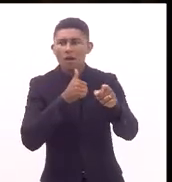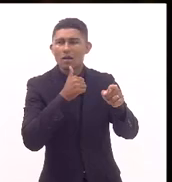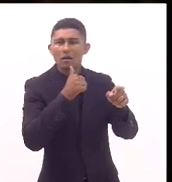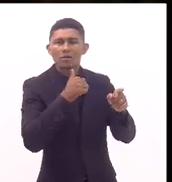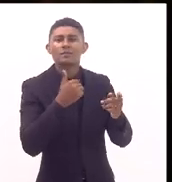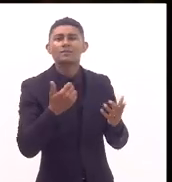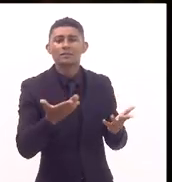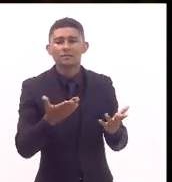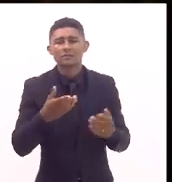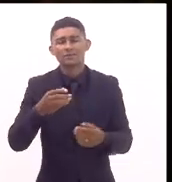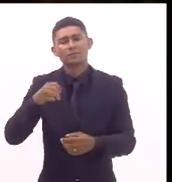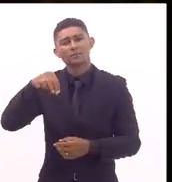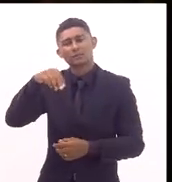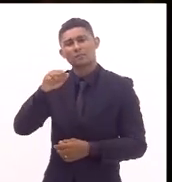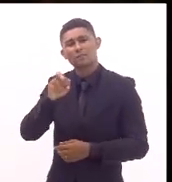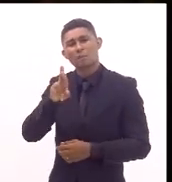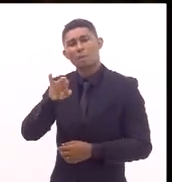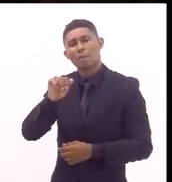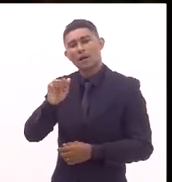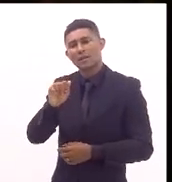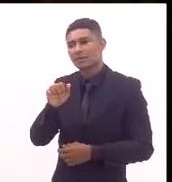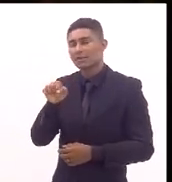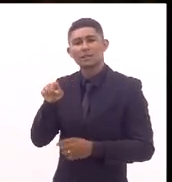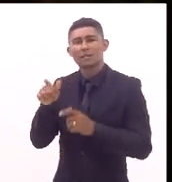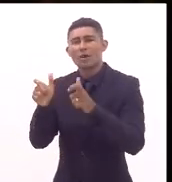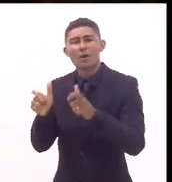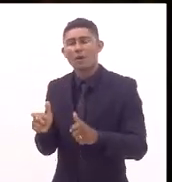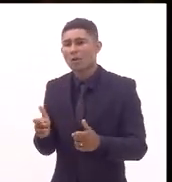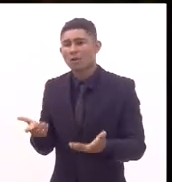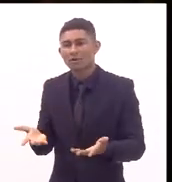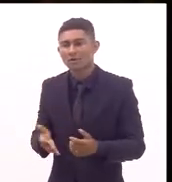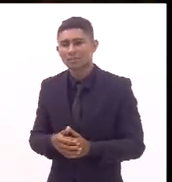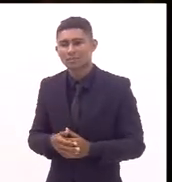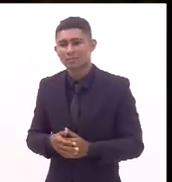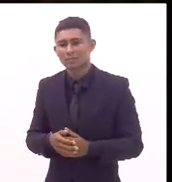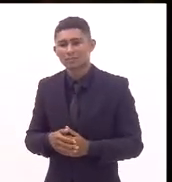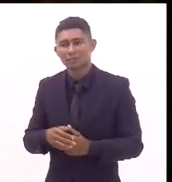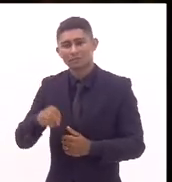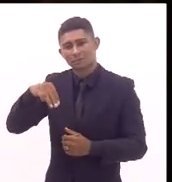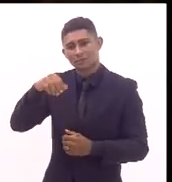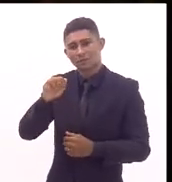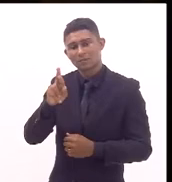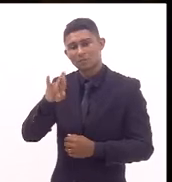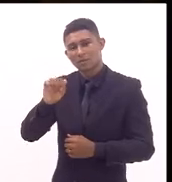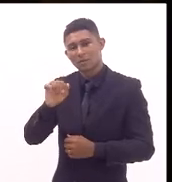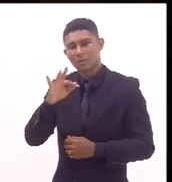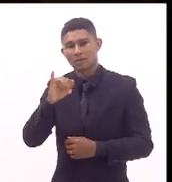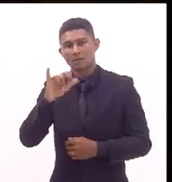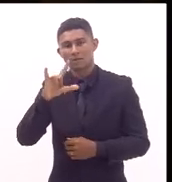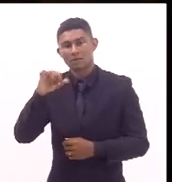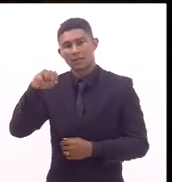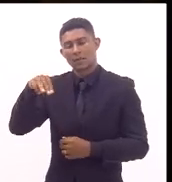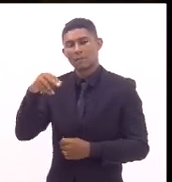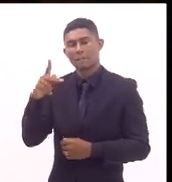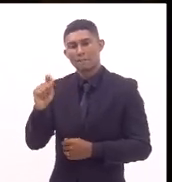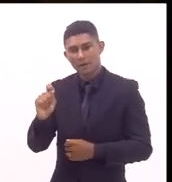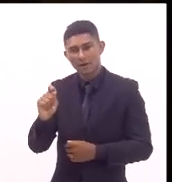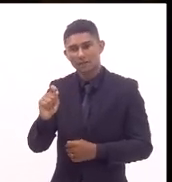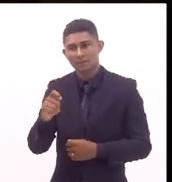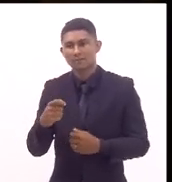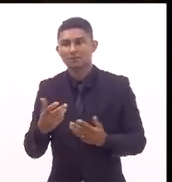estava Maria da Natividade e numa Maria Filipa numa Tereza de